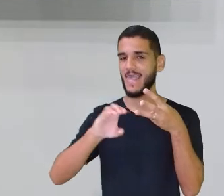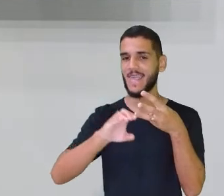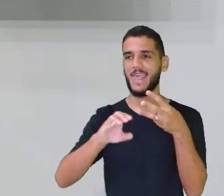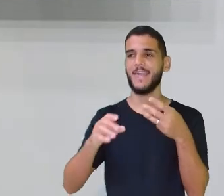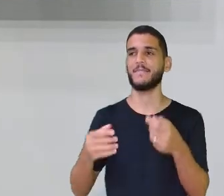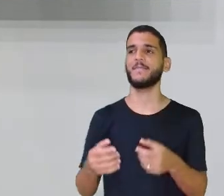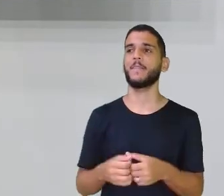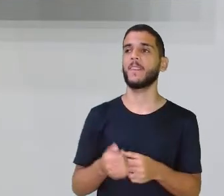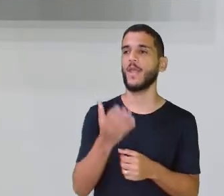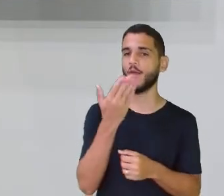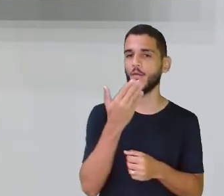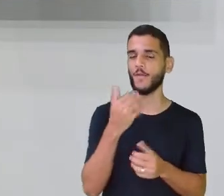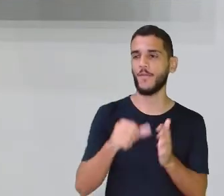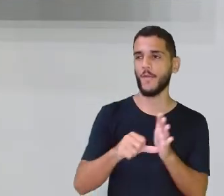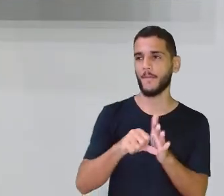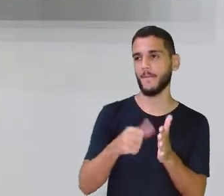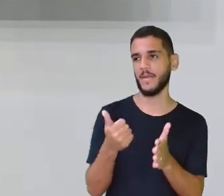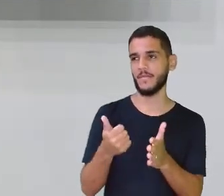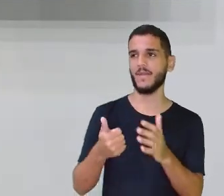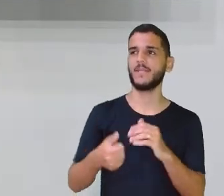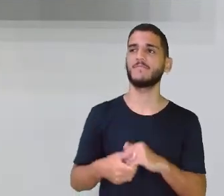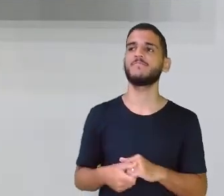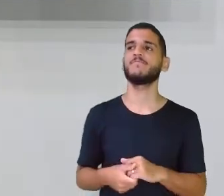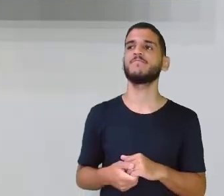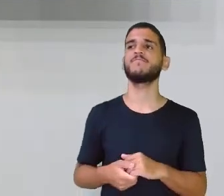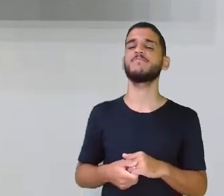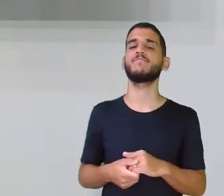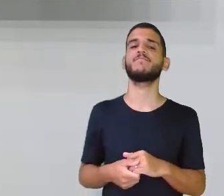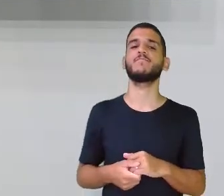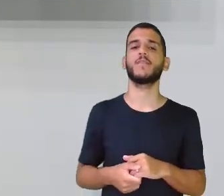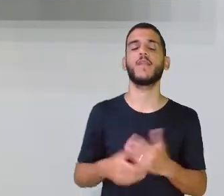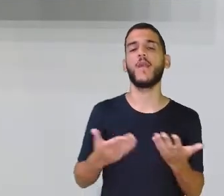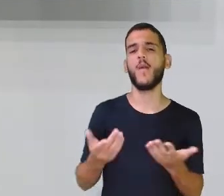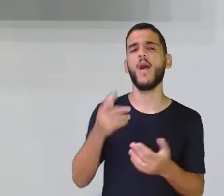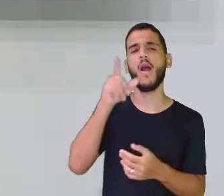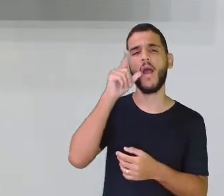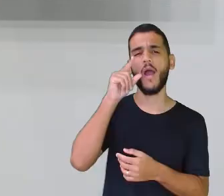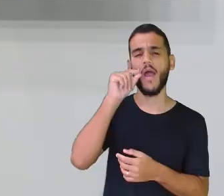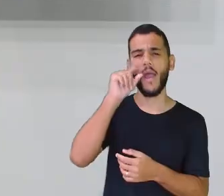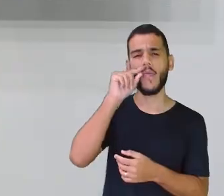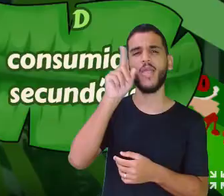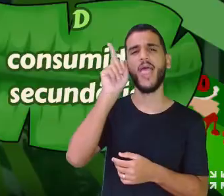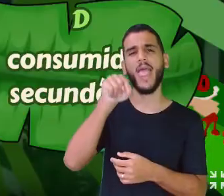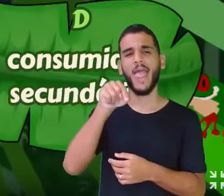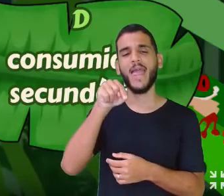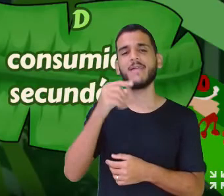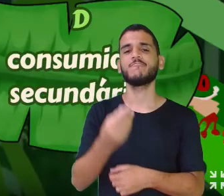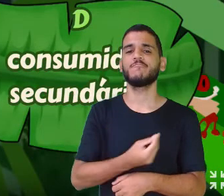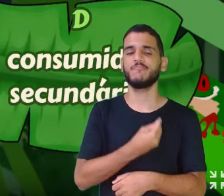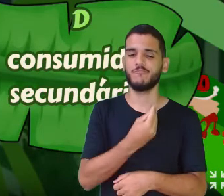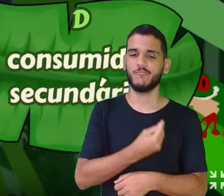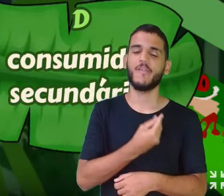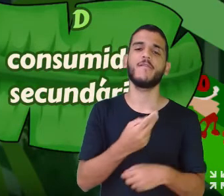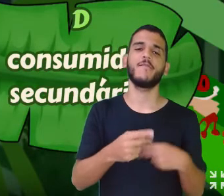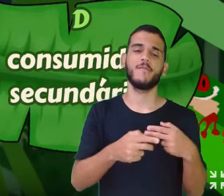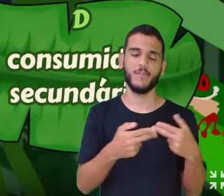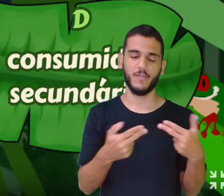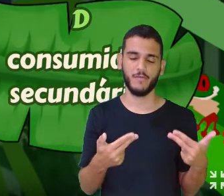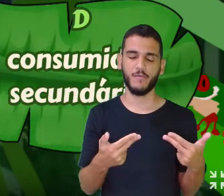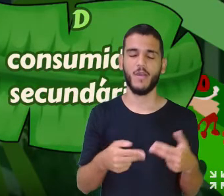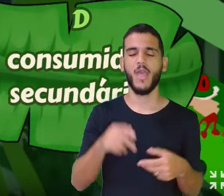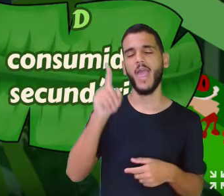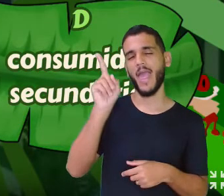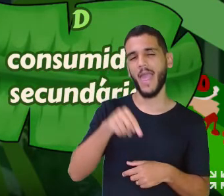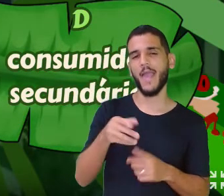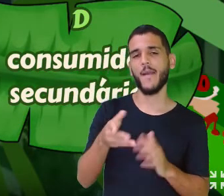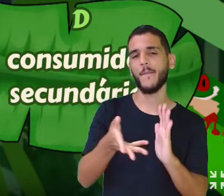primário, quem é que se alimenta dos produtores. Olha lá. O rato é um ser vivo. Ele é o quê? Ele é um produtor,